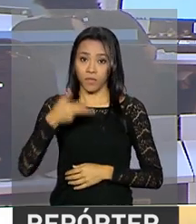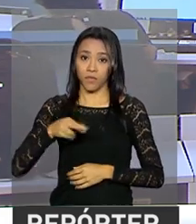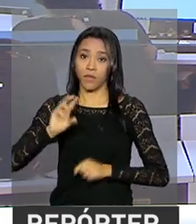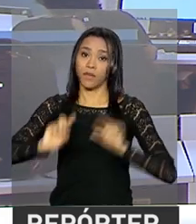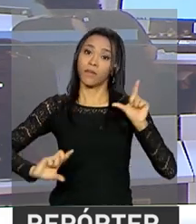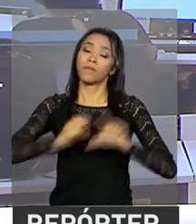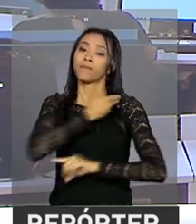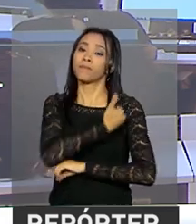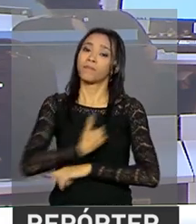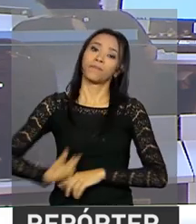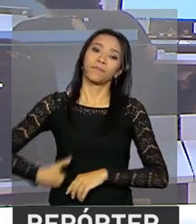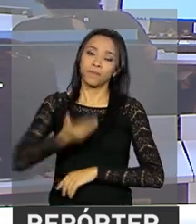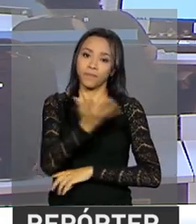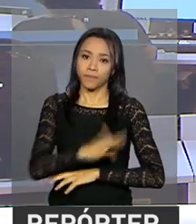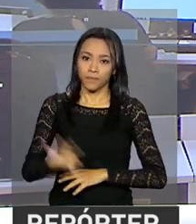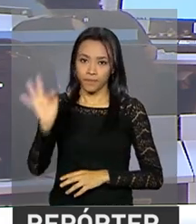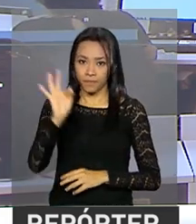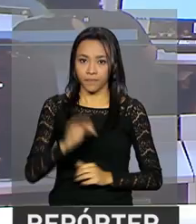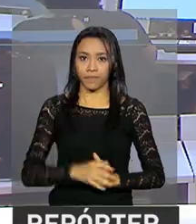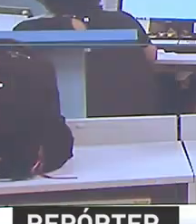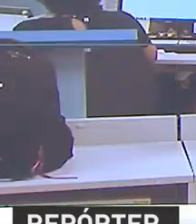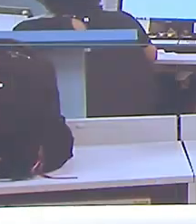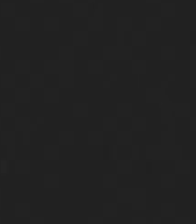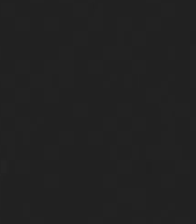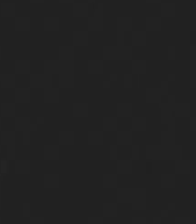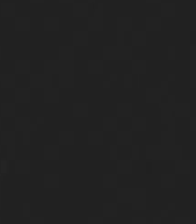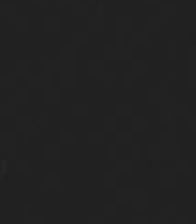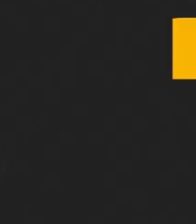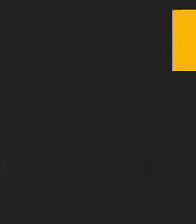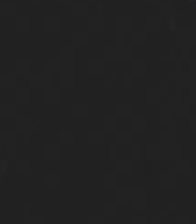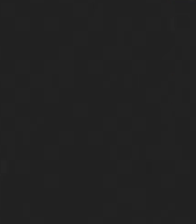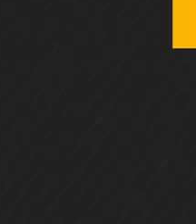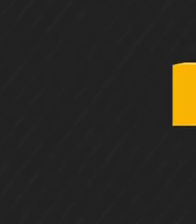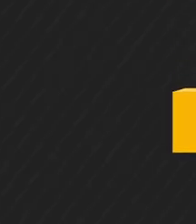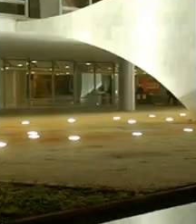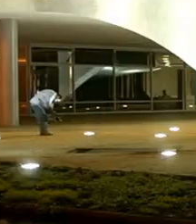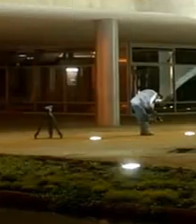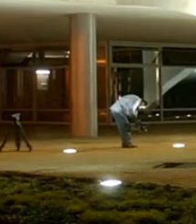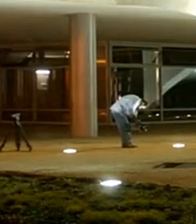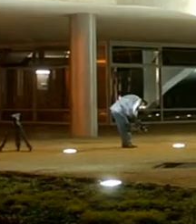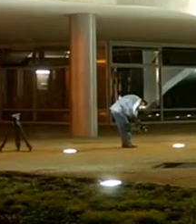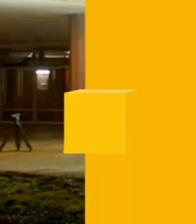com a gente aqui na TV NBR, a TV do Governo Federal. We'll be right back.